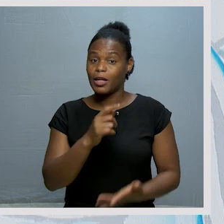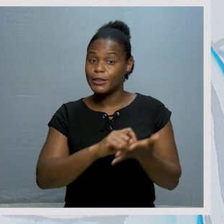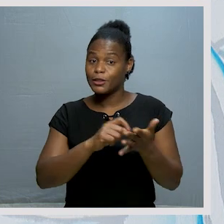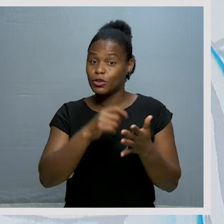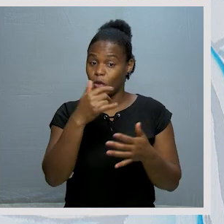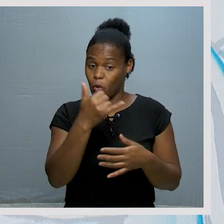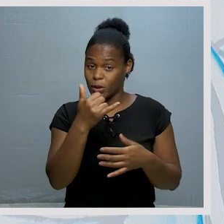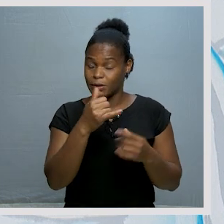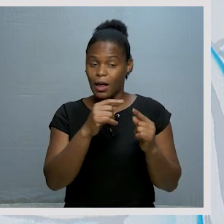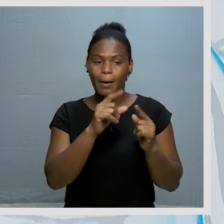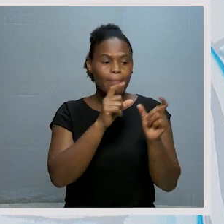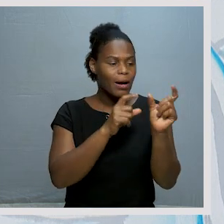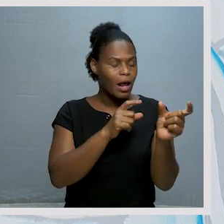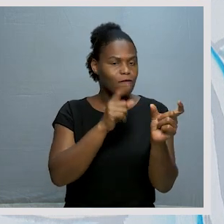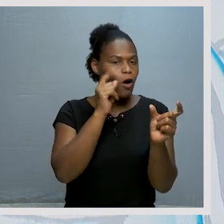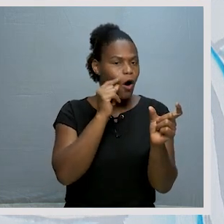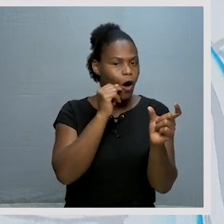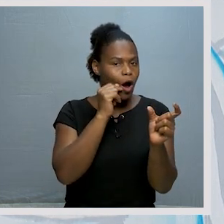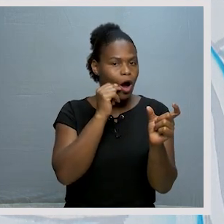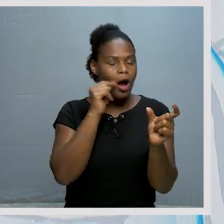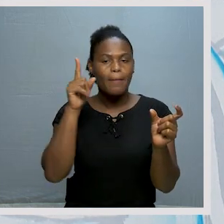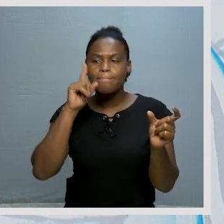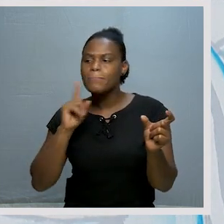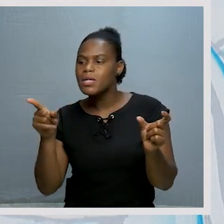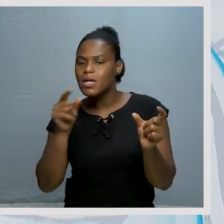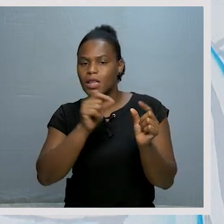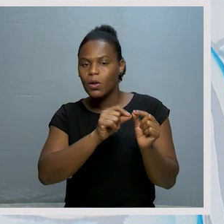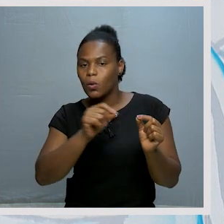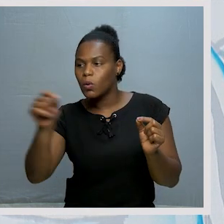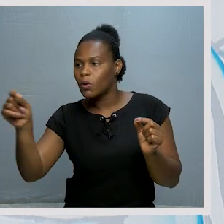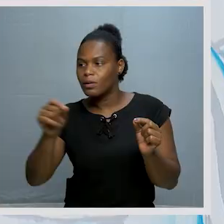Liguem cada palavra do gênero masculino ao seu feminino.